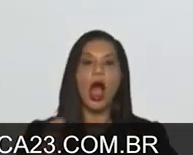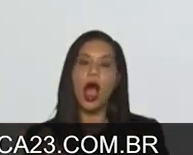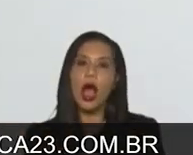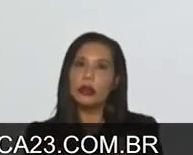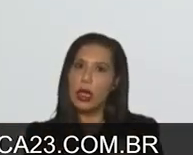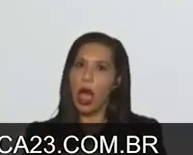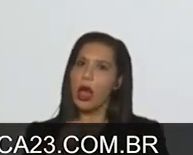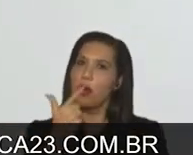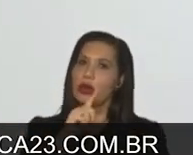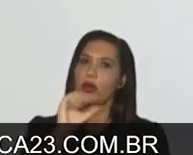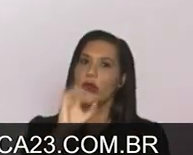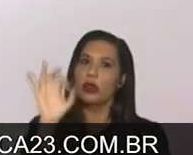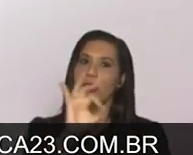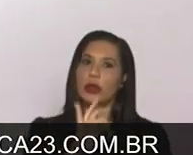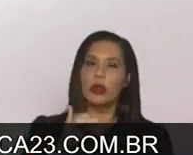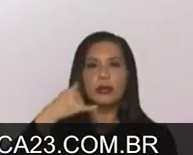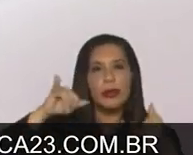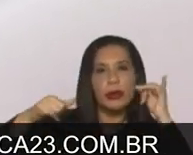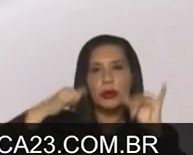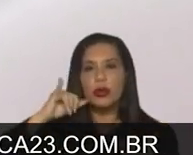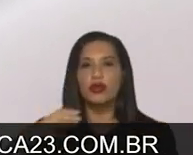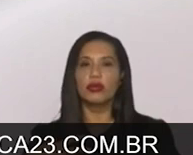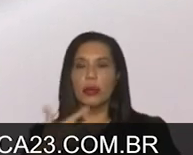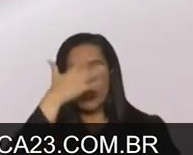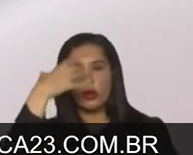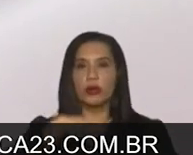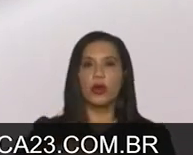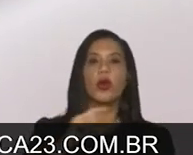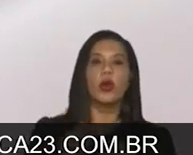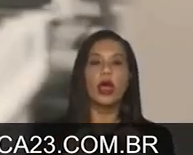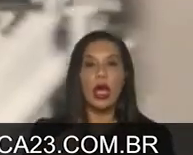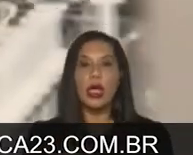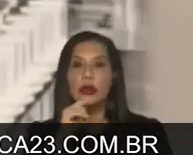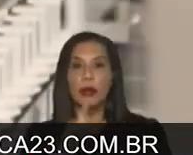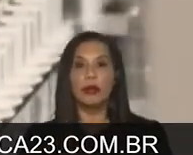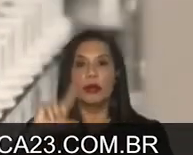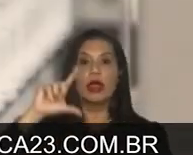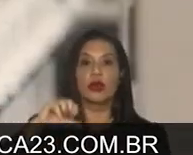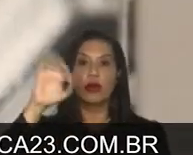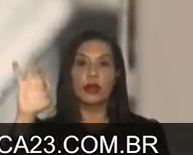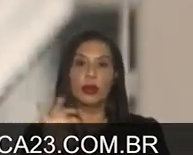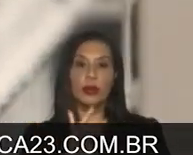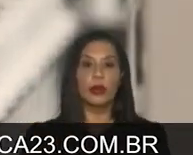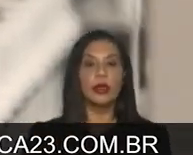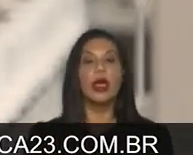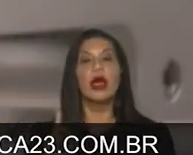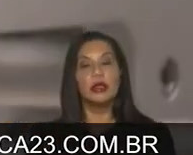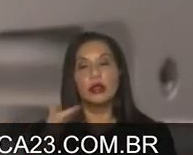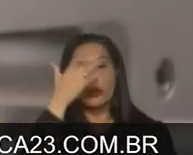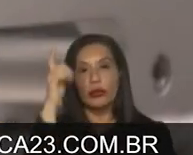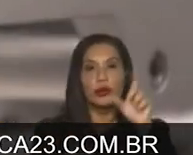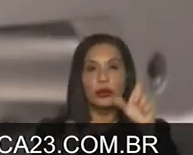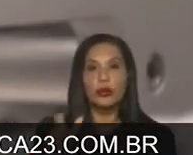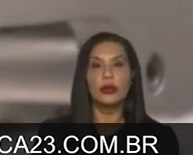atingiu 80% de prevenção de casos sintomáticos, chegando a passar dos 90% para os que